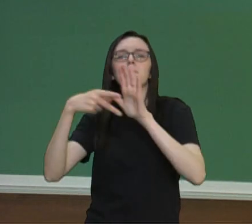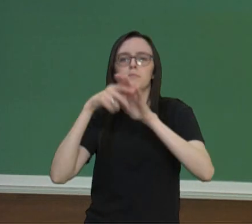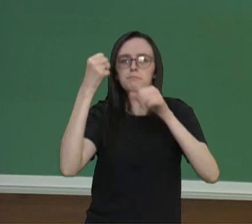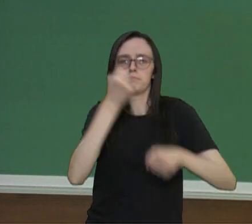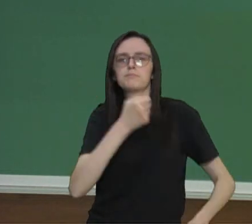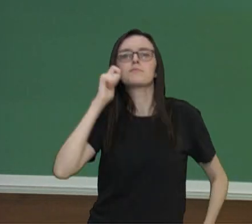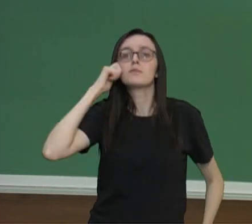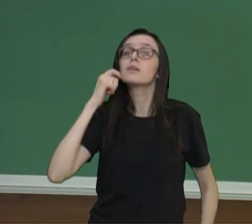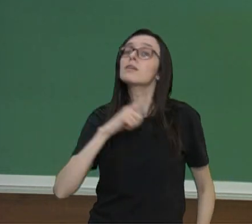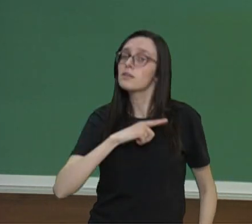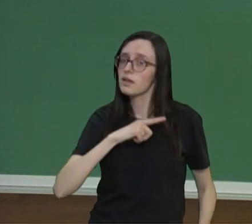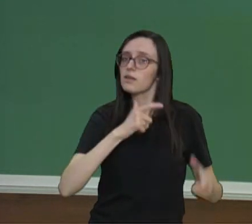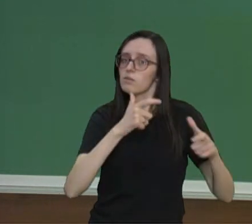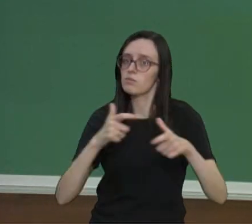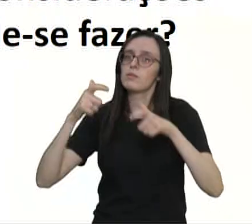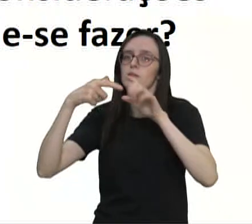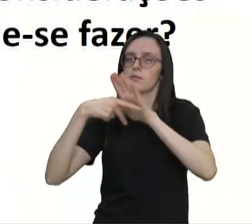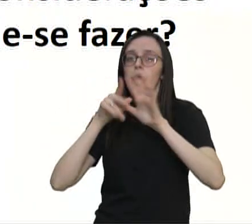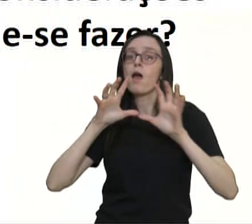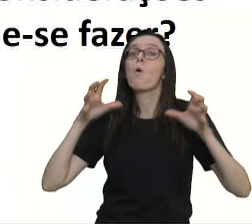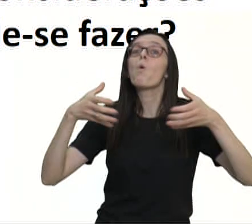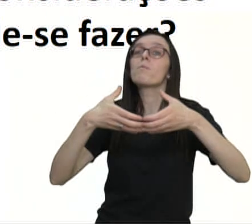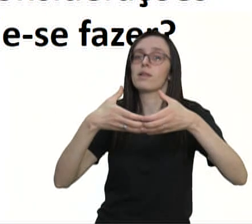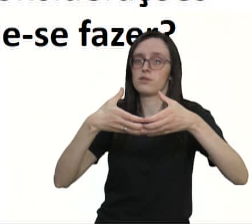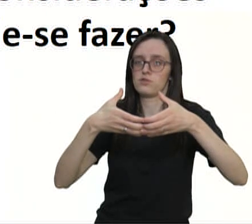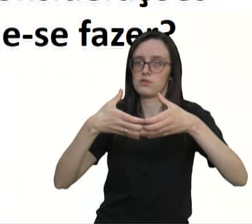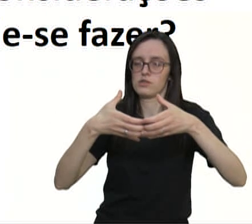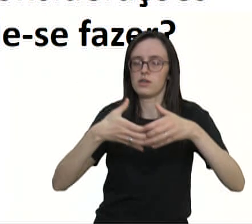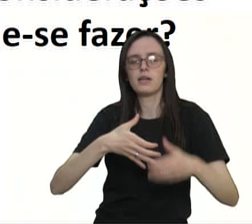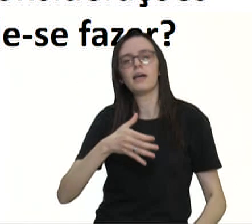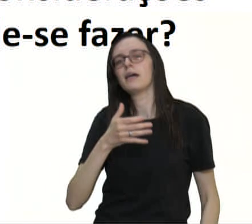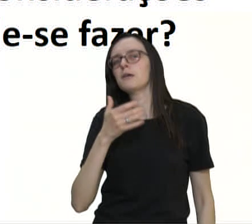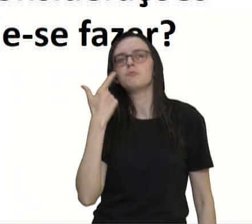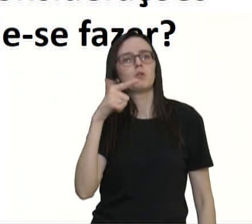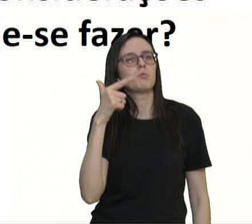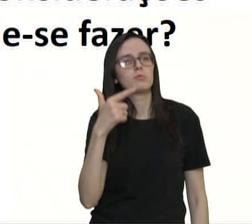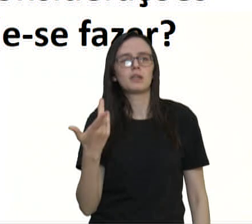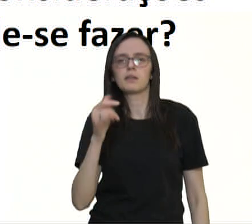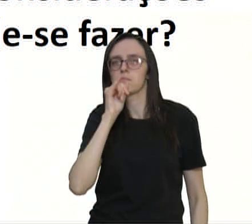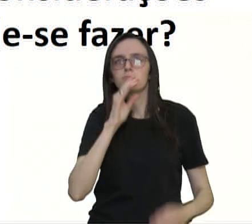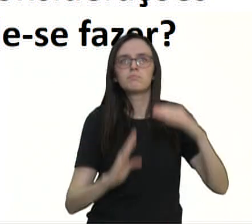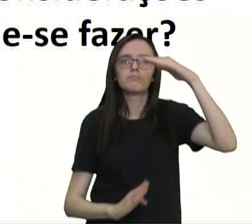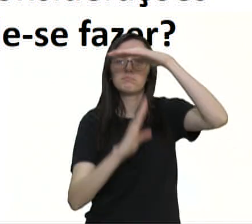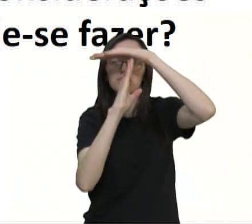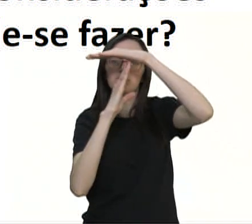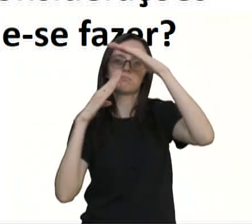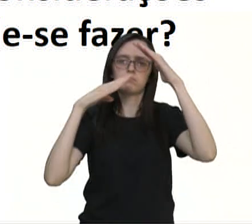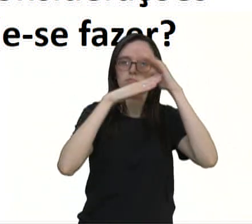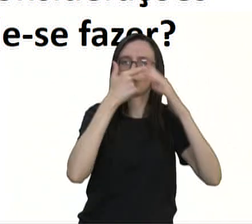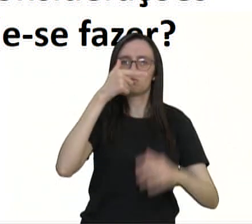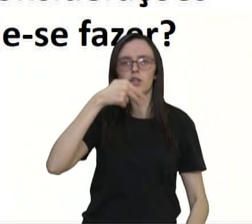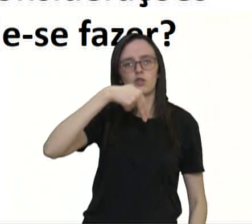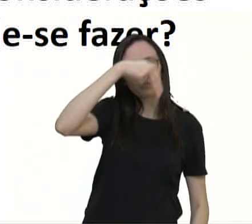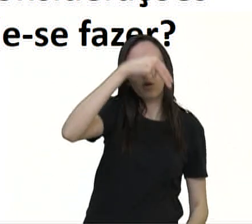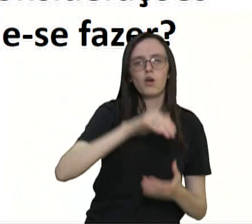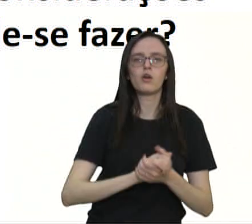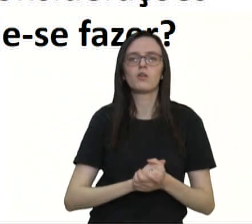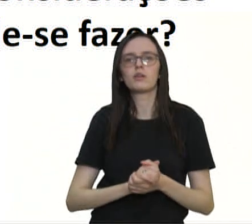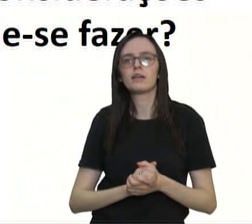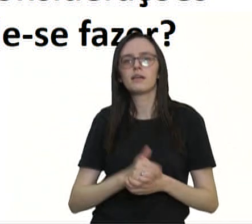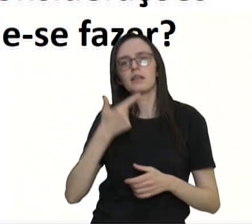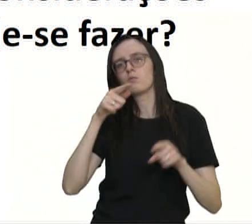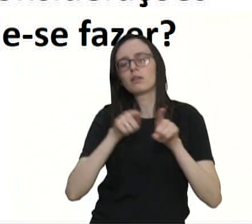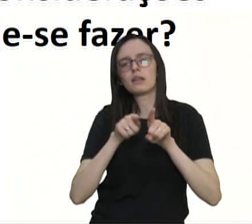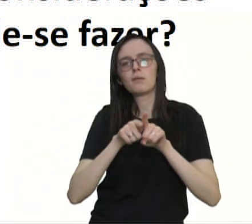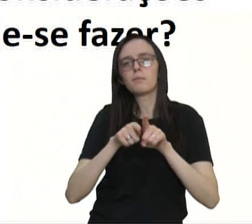em praticamente todo o país. Você tem praticamente, não tem, em Roraima, Amazonas, no Acre e em